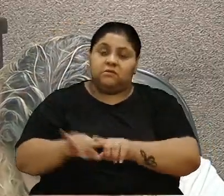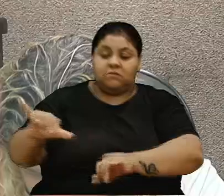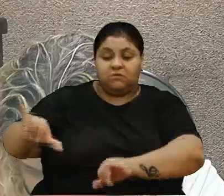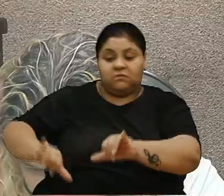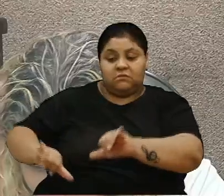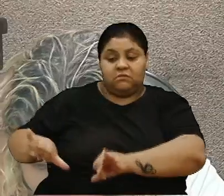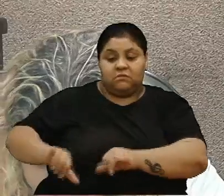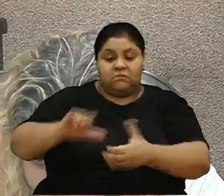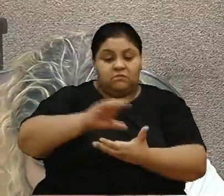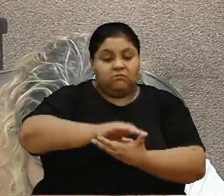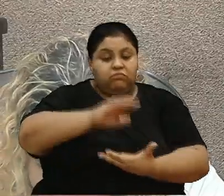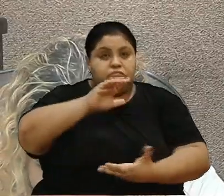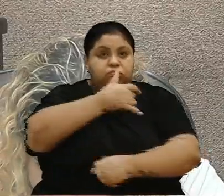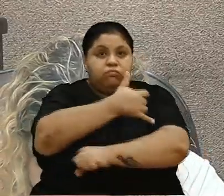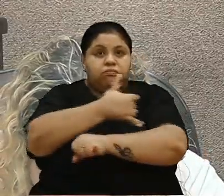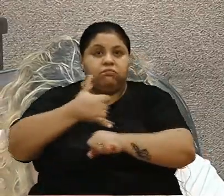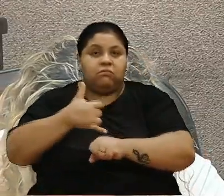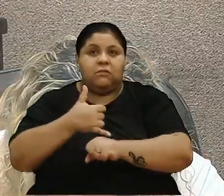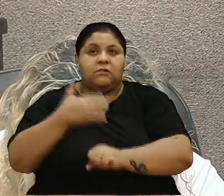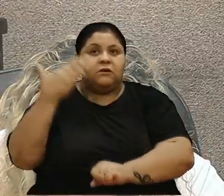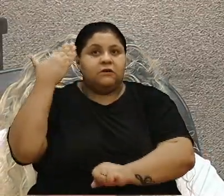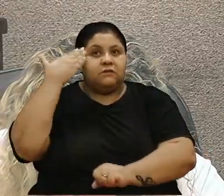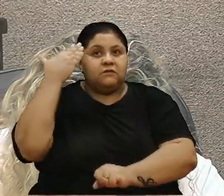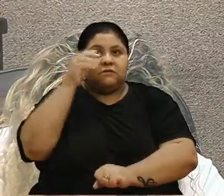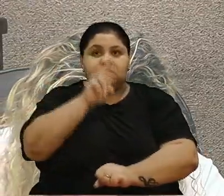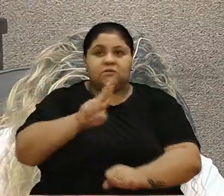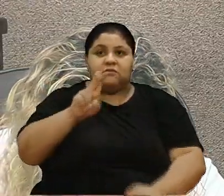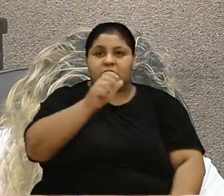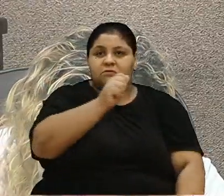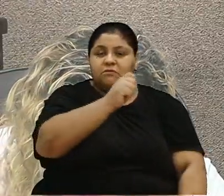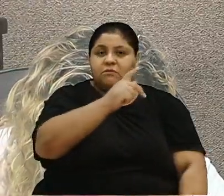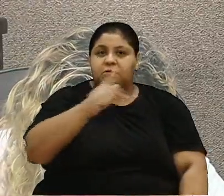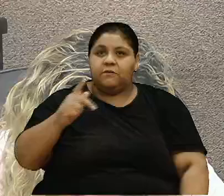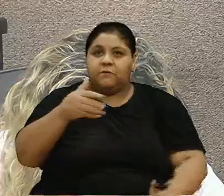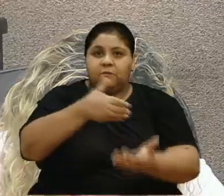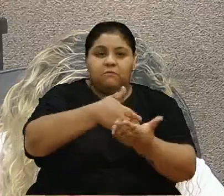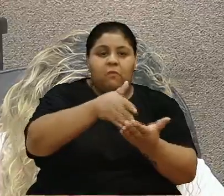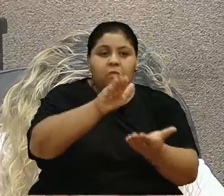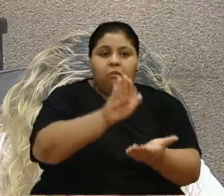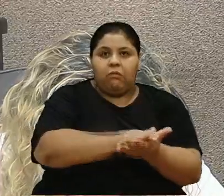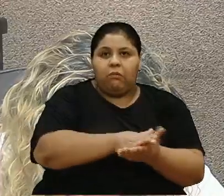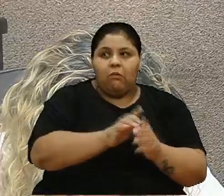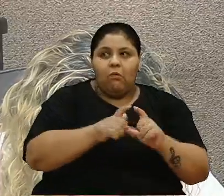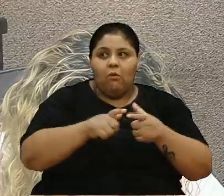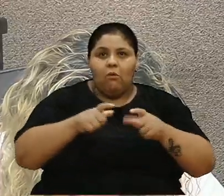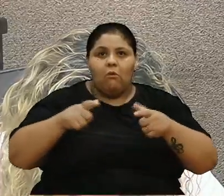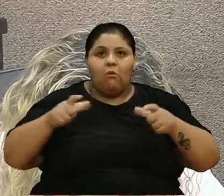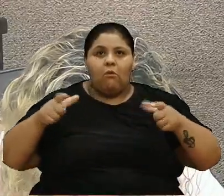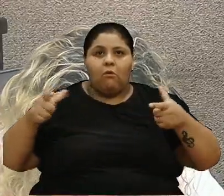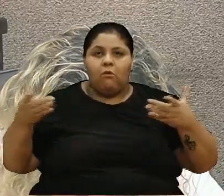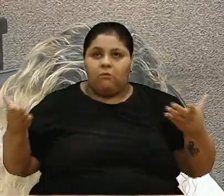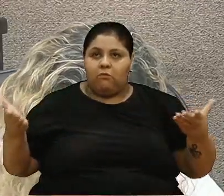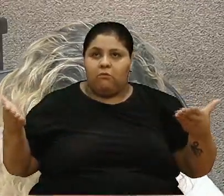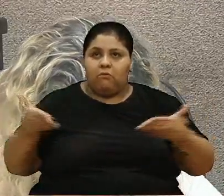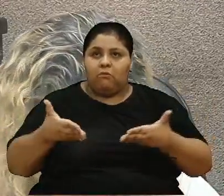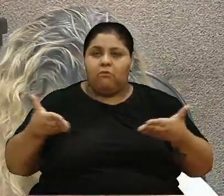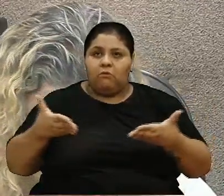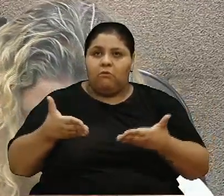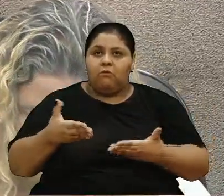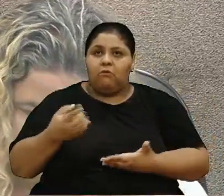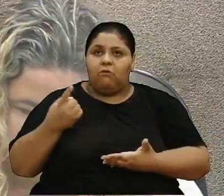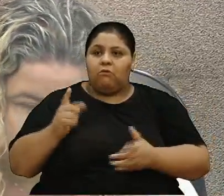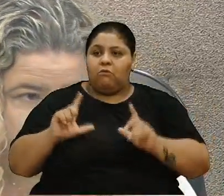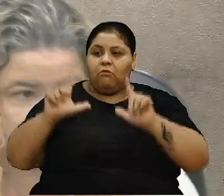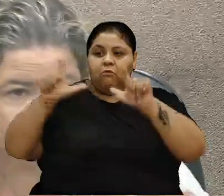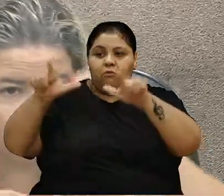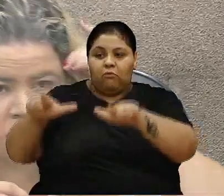nossos idosos estão passando por não saber usar o aplicativo e levando multas astronômicas. Que se coloque pelo menos, então, um local